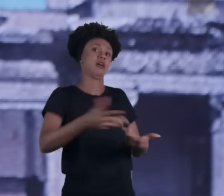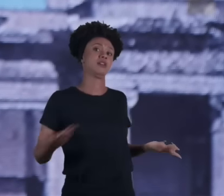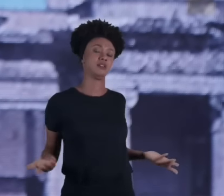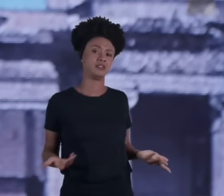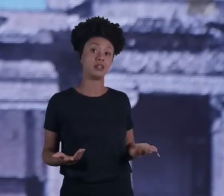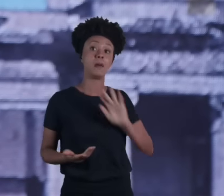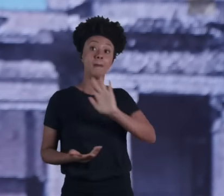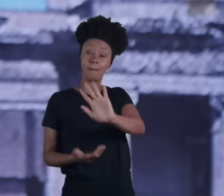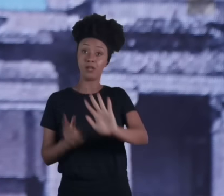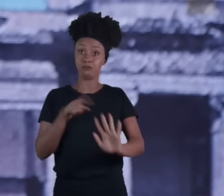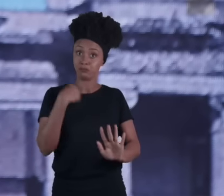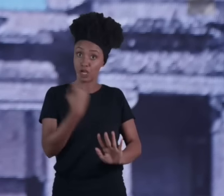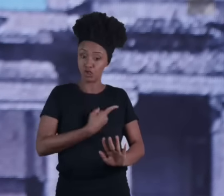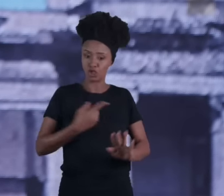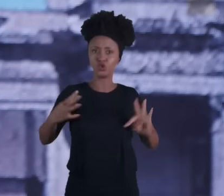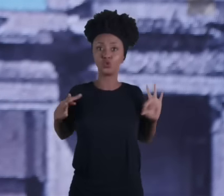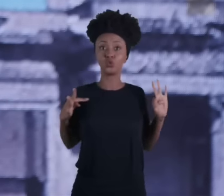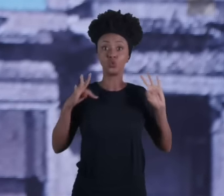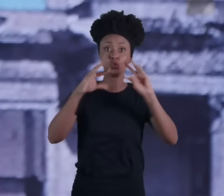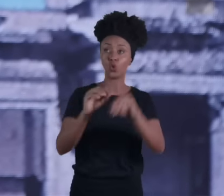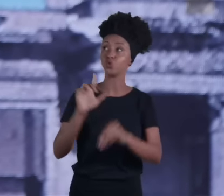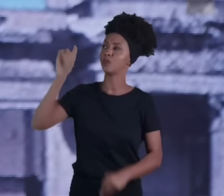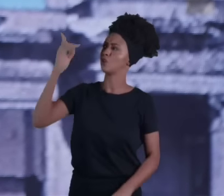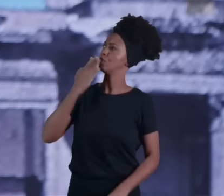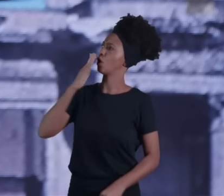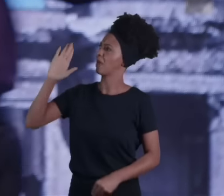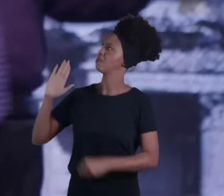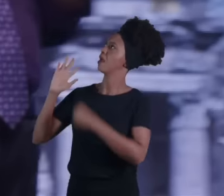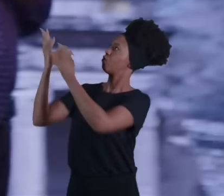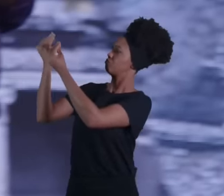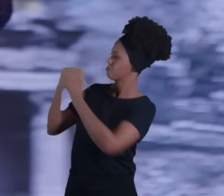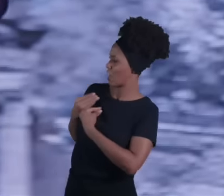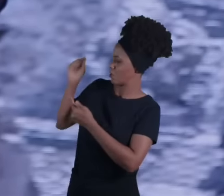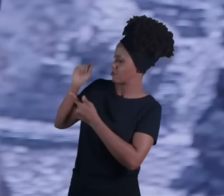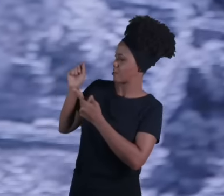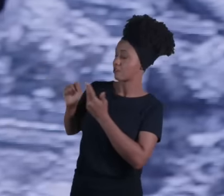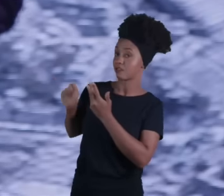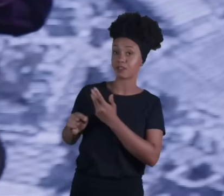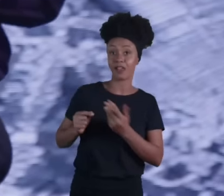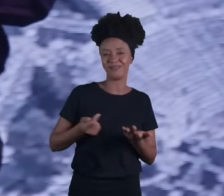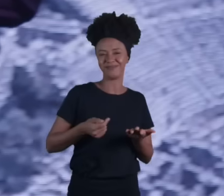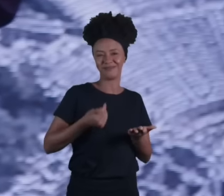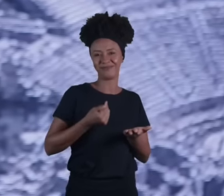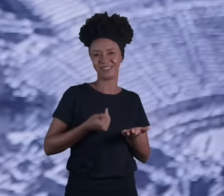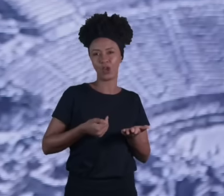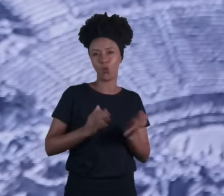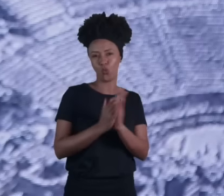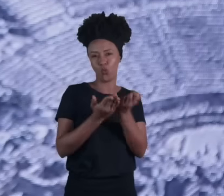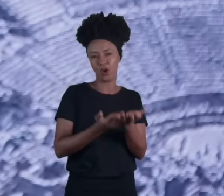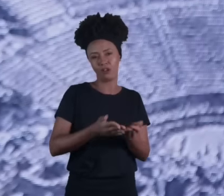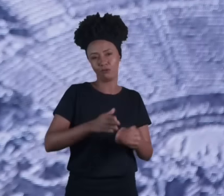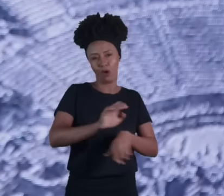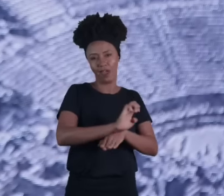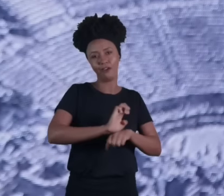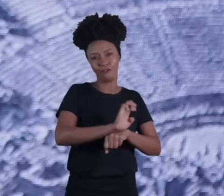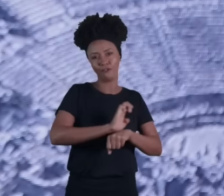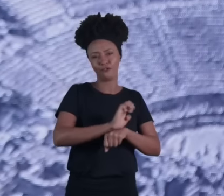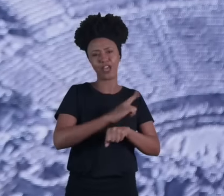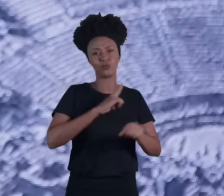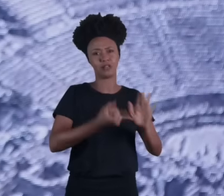que recebemos de promessa, de herança, e a carta aos Efésios usa muitas figuras